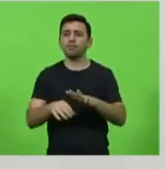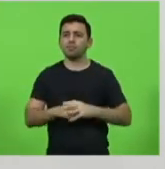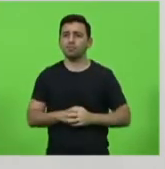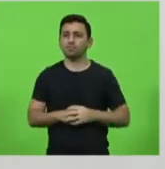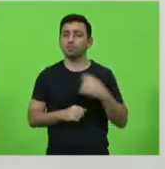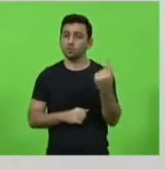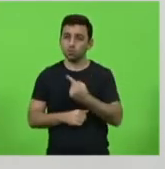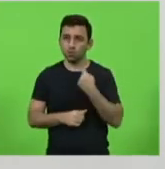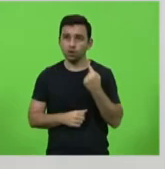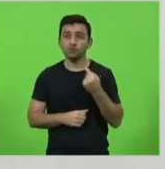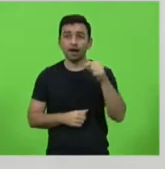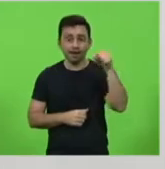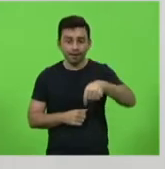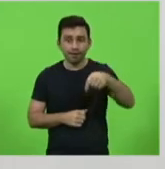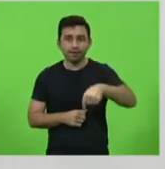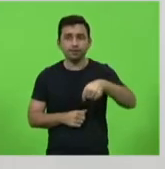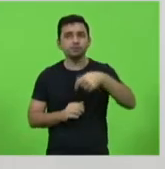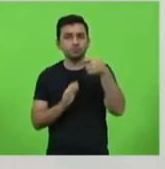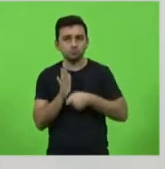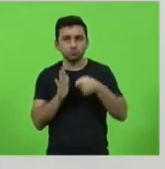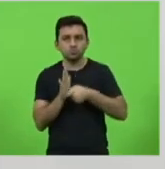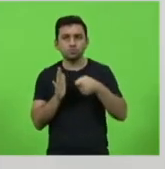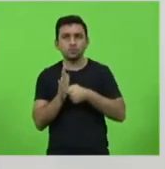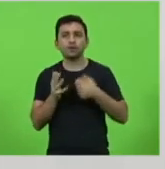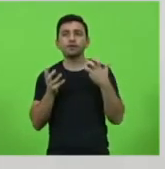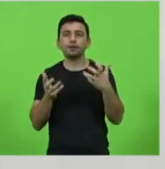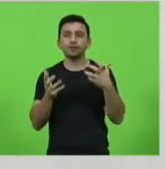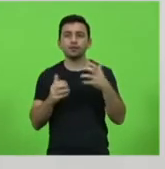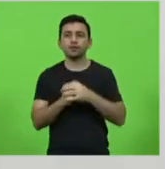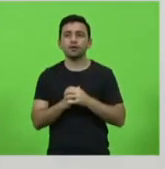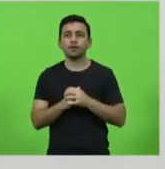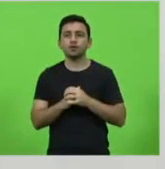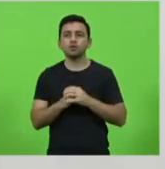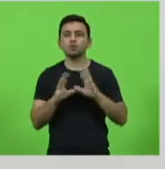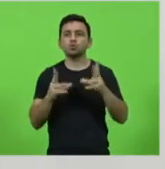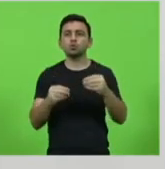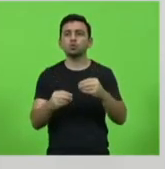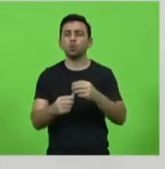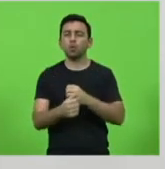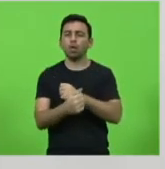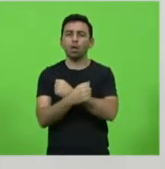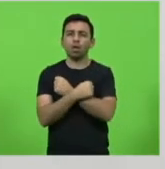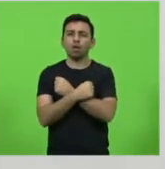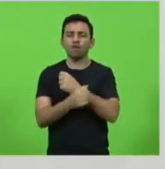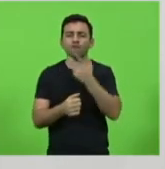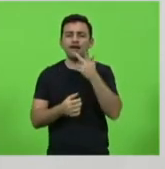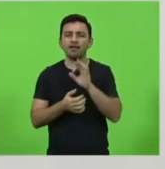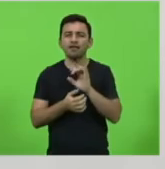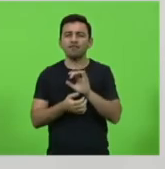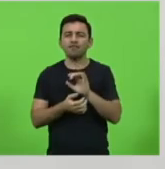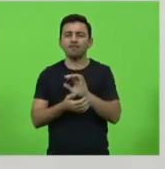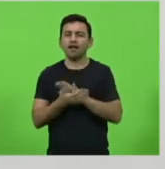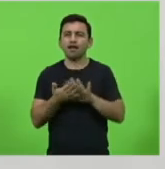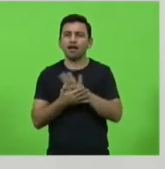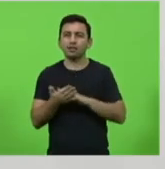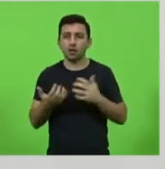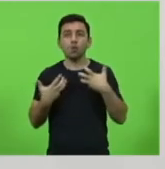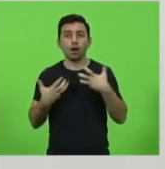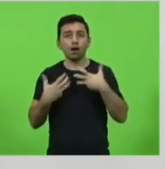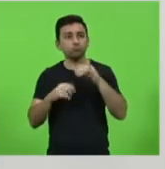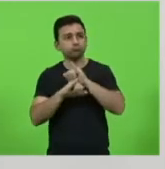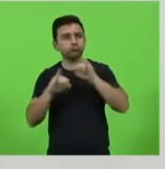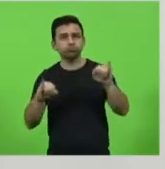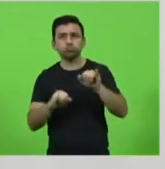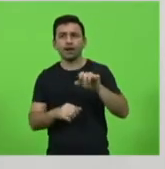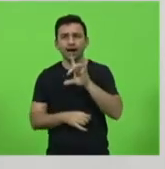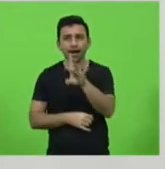aqui, deputados, estamos batalhando por isso. E a bancada federal está lá tímida, tímida. Eu quero que esse meu pronunciamento chegue a